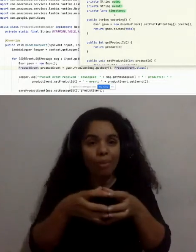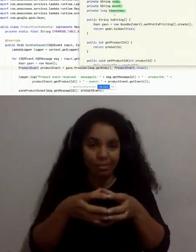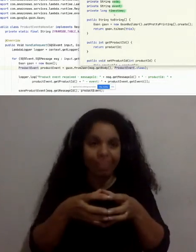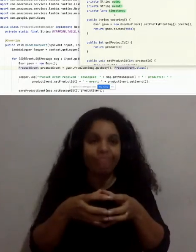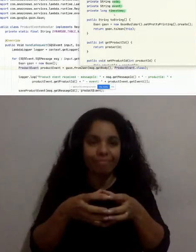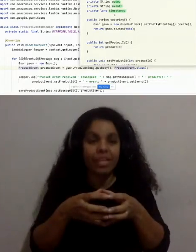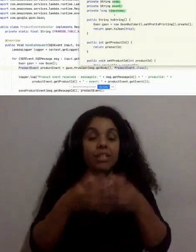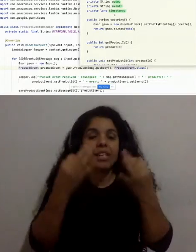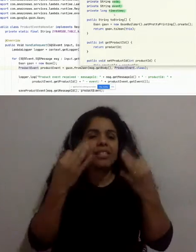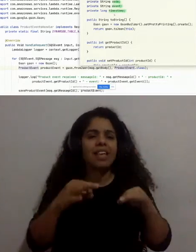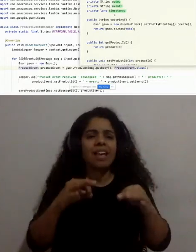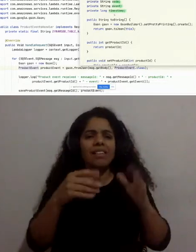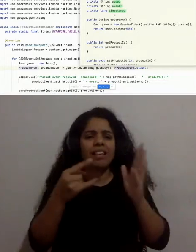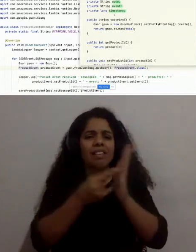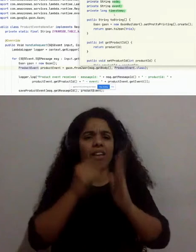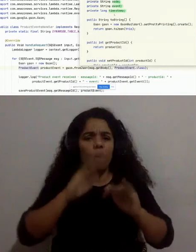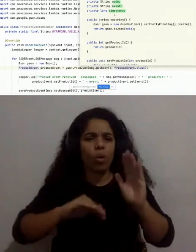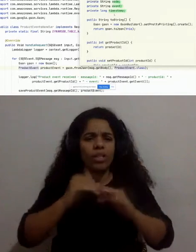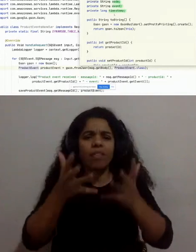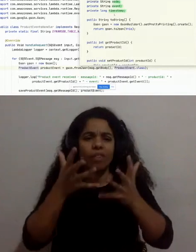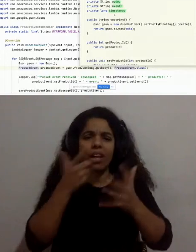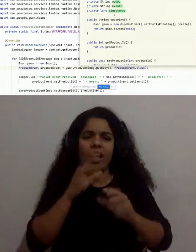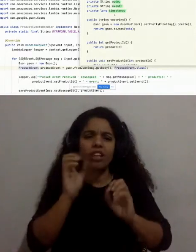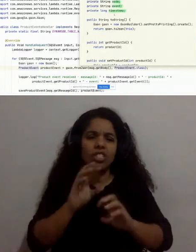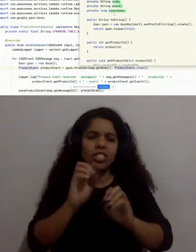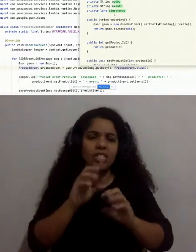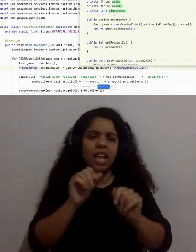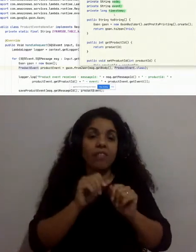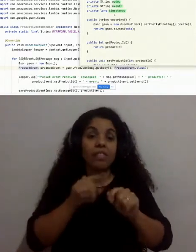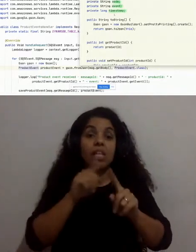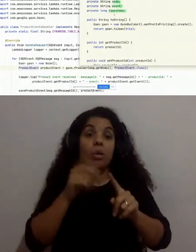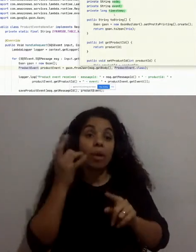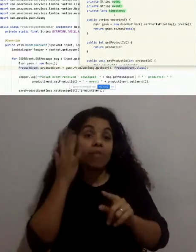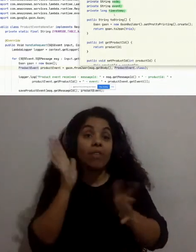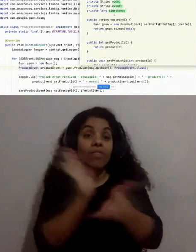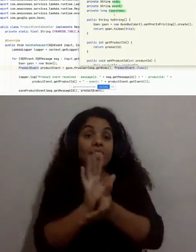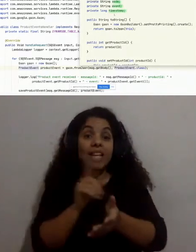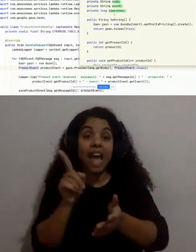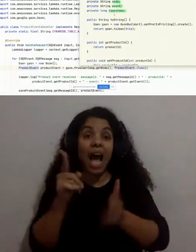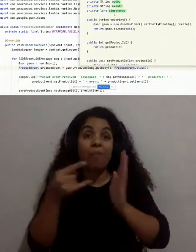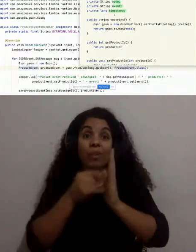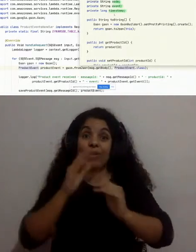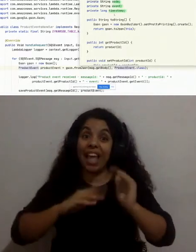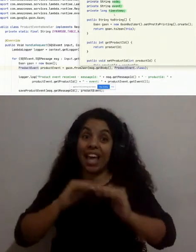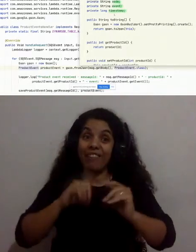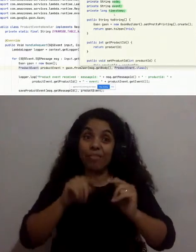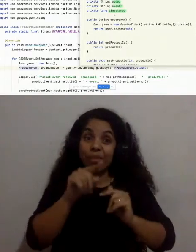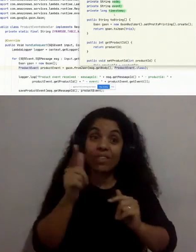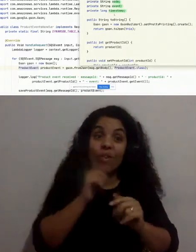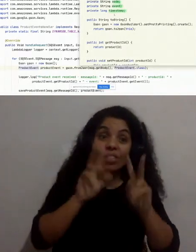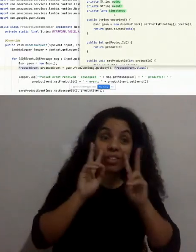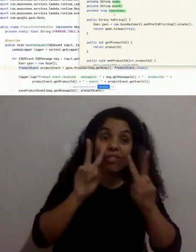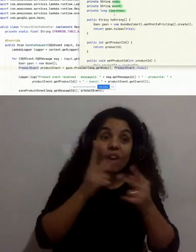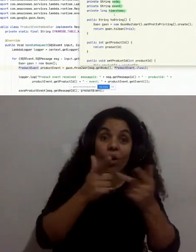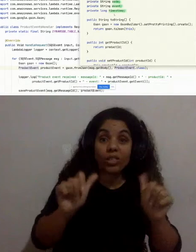tenho certeza absoluta que o dev vai querer te ensinar a fazer isso, porque vai facilitar para ele. Porque você vai conseguir ver coisas